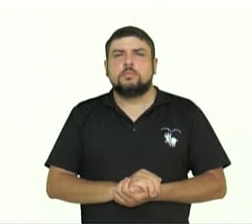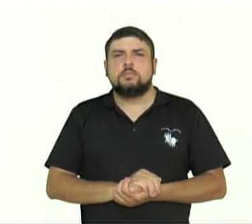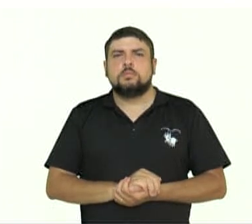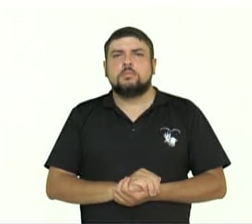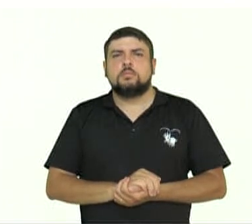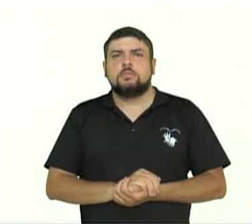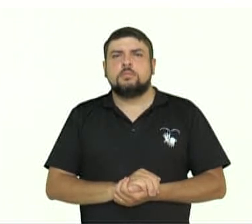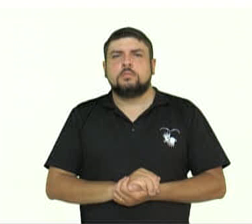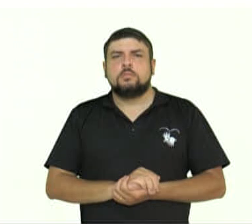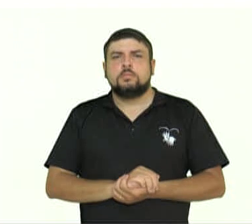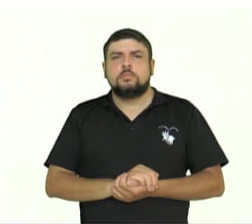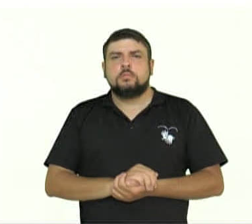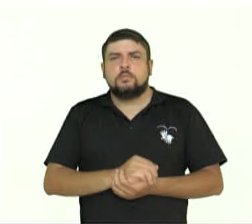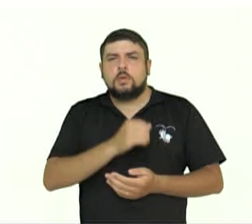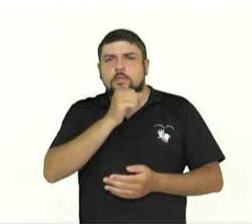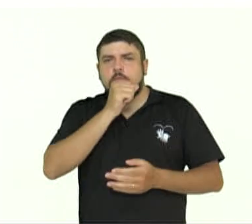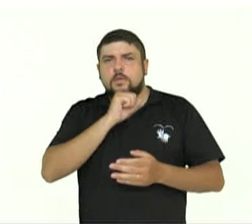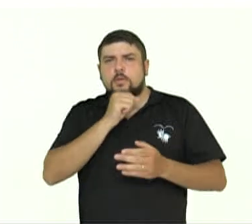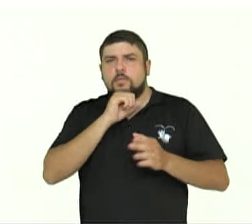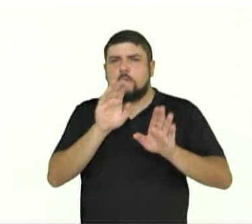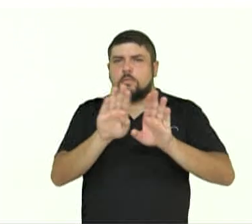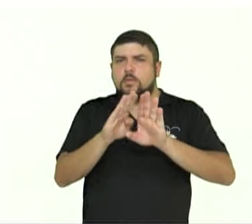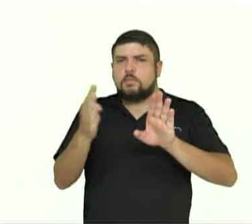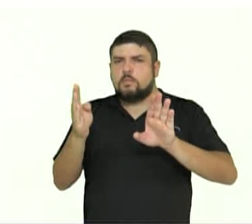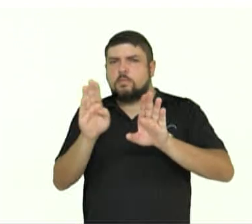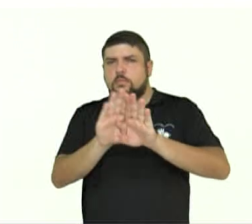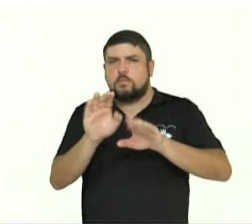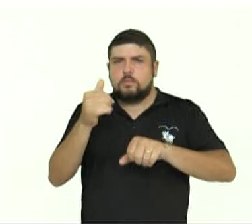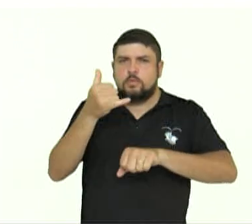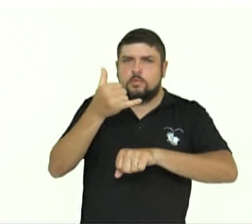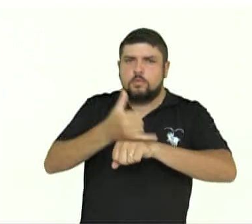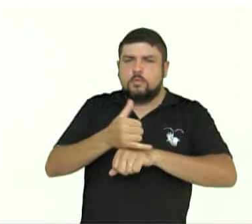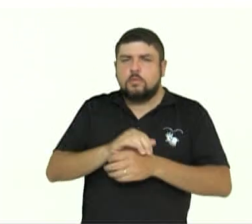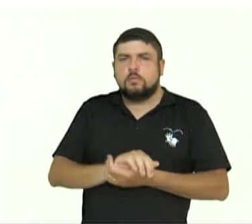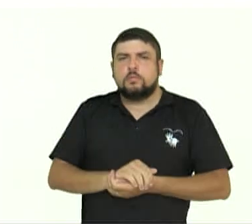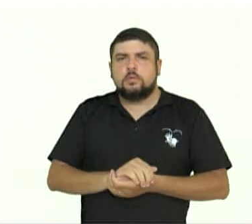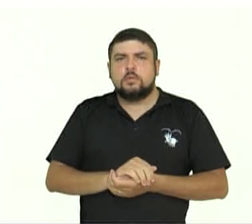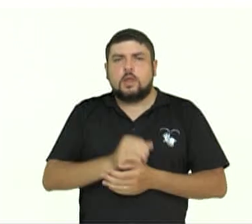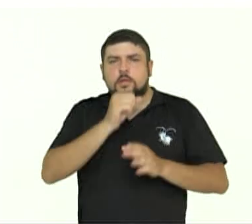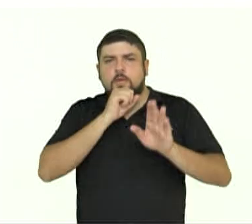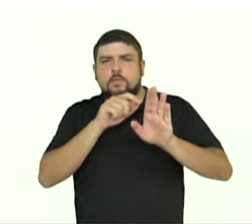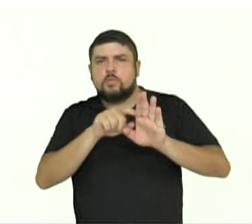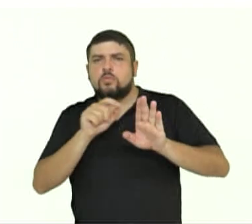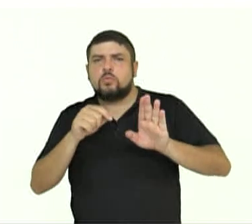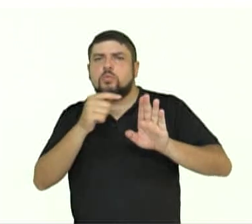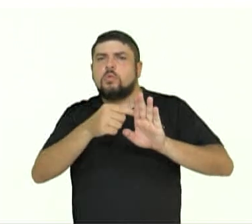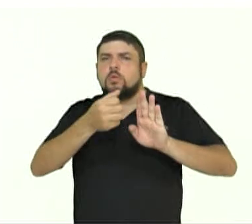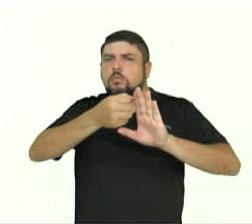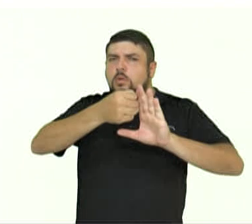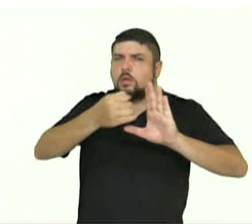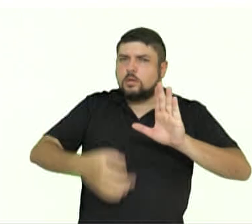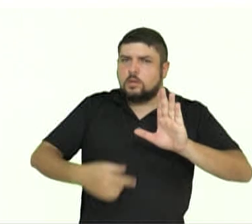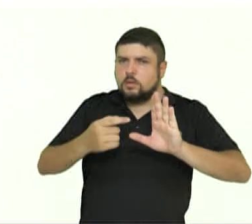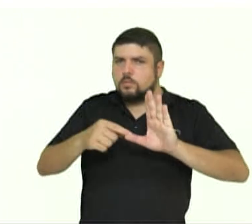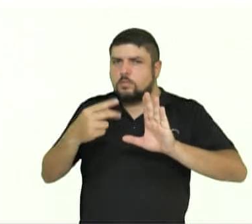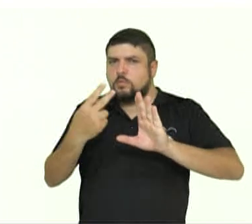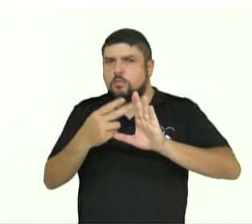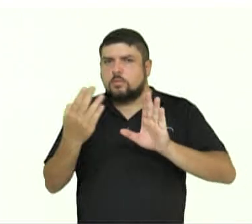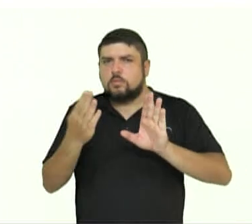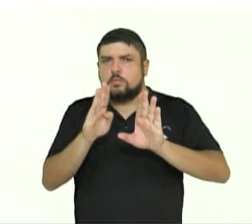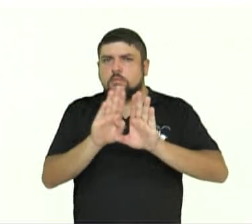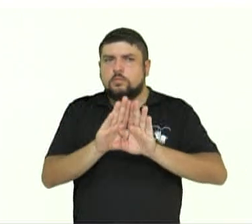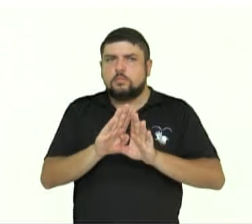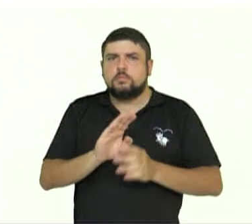a velha porta, né? Adjetivo velha, caracterizando aí o substantivo porta, né? Ele